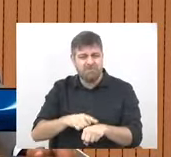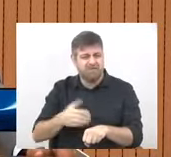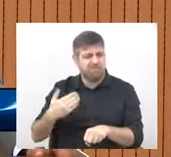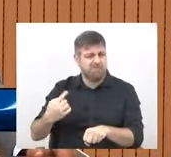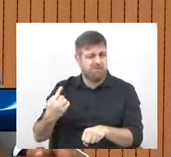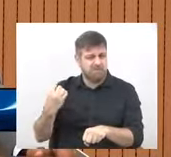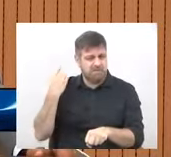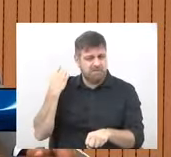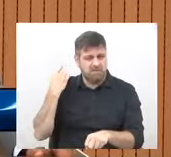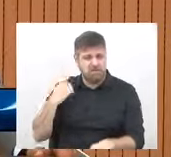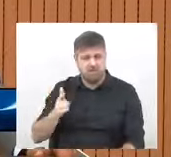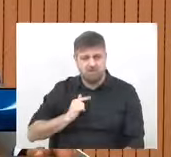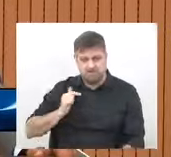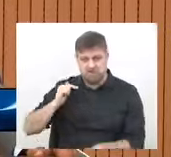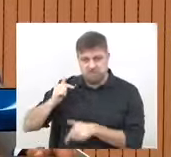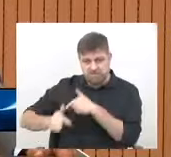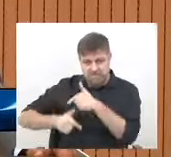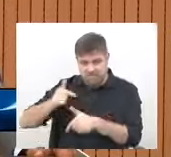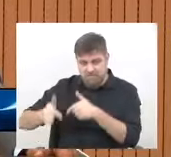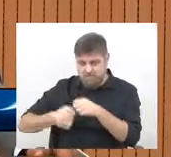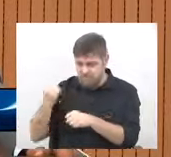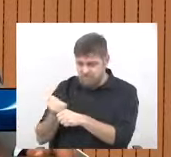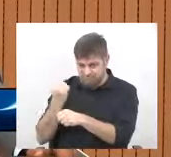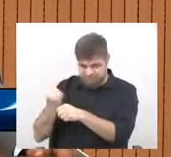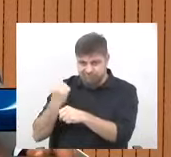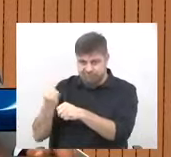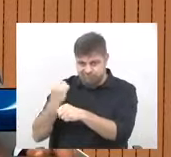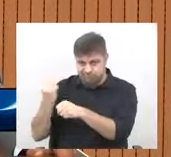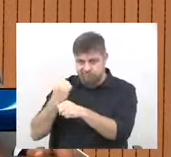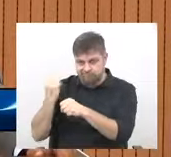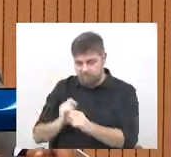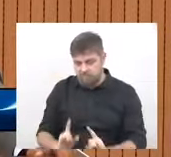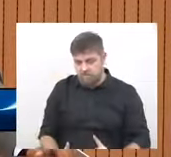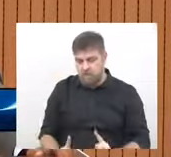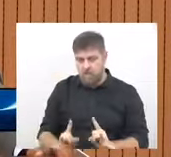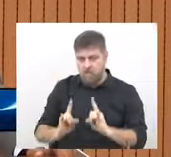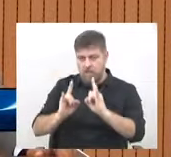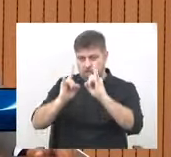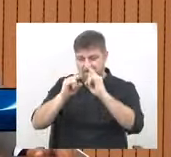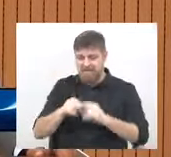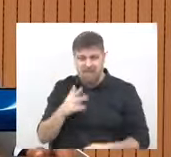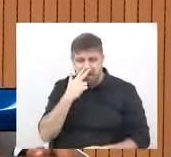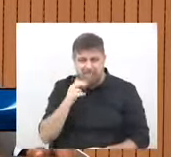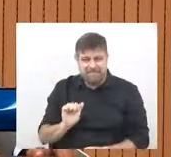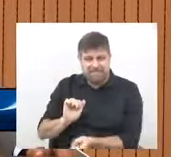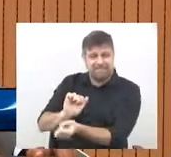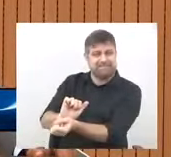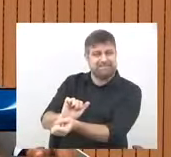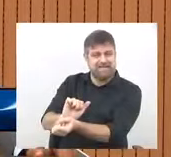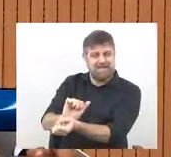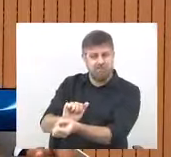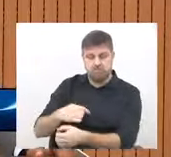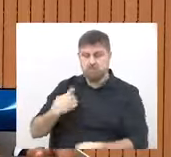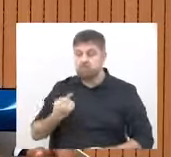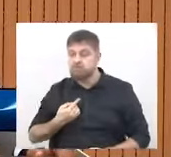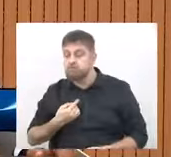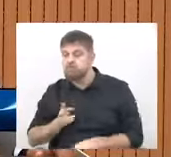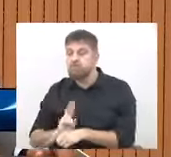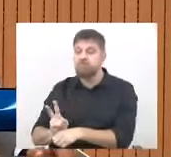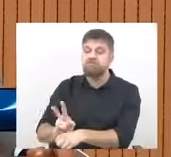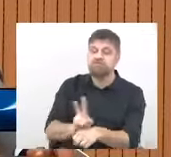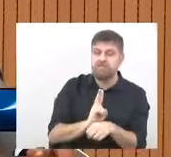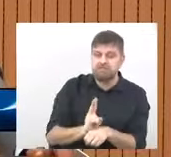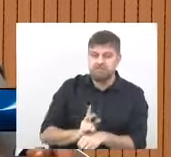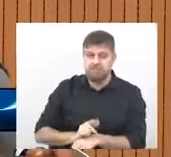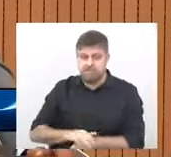dos trabalhadores da construção civil, trabalho escravo, Fizemos várias visitas, trouxemos